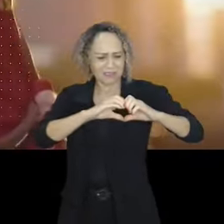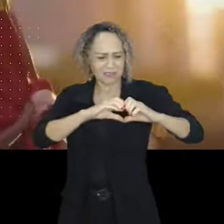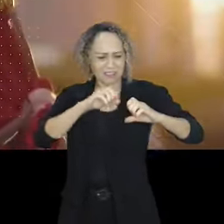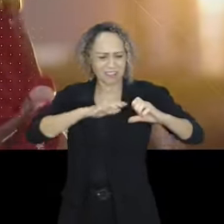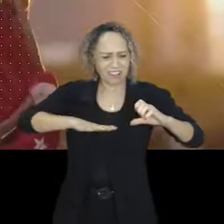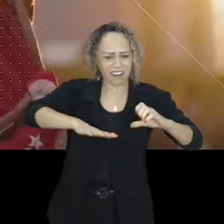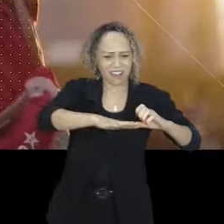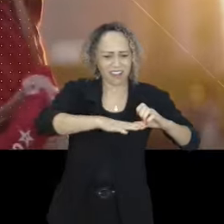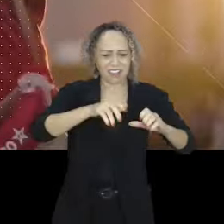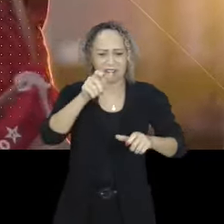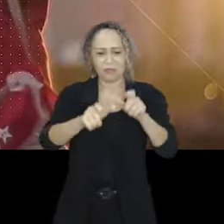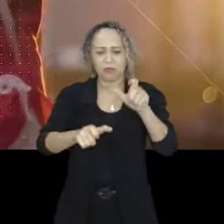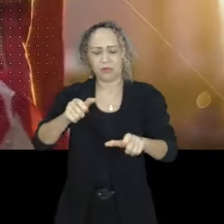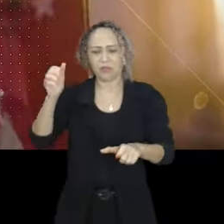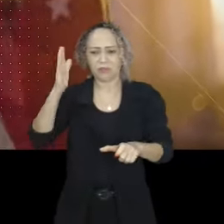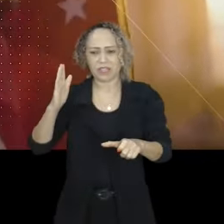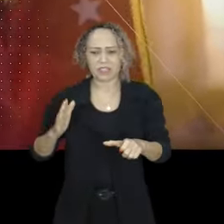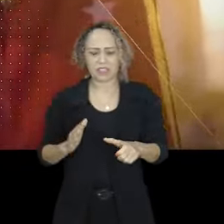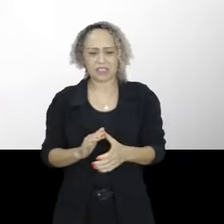das brasileiras.